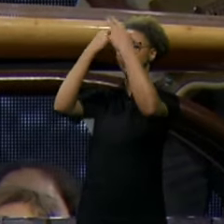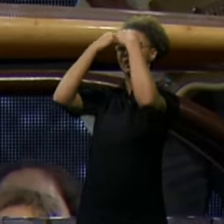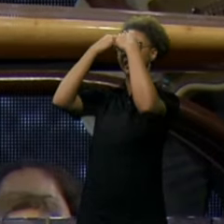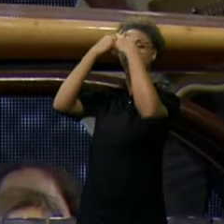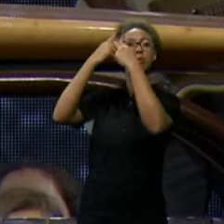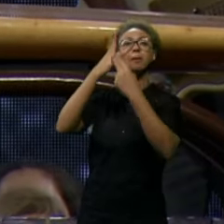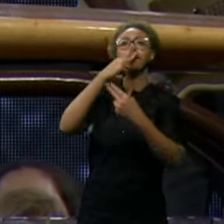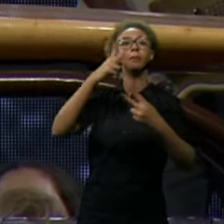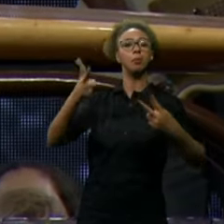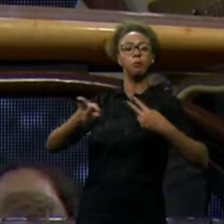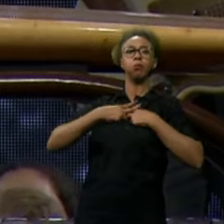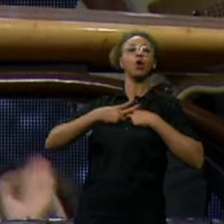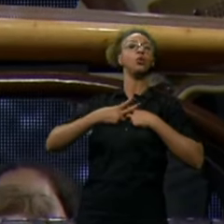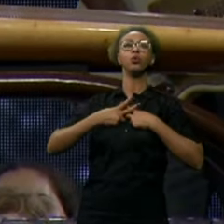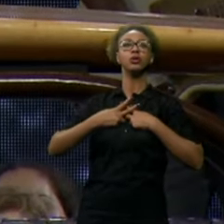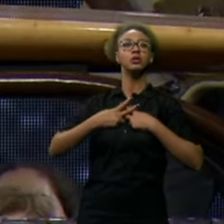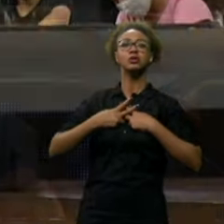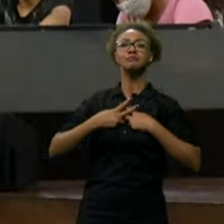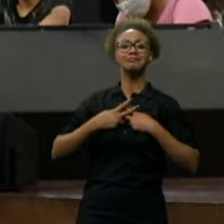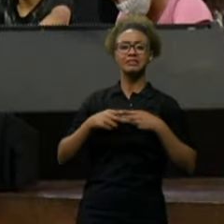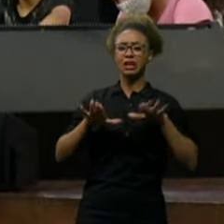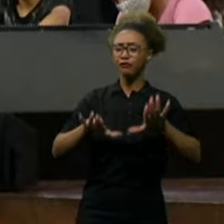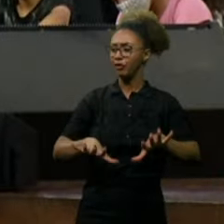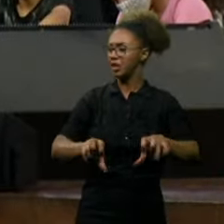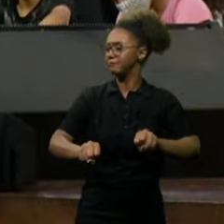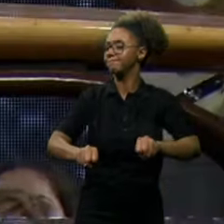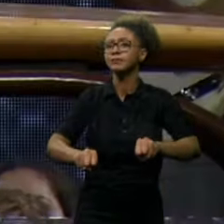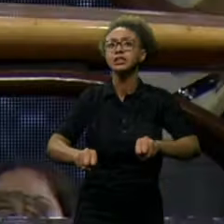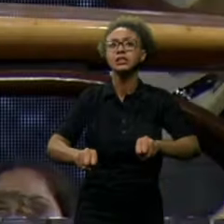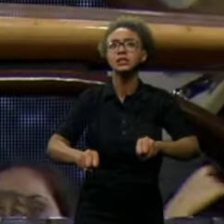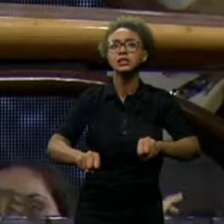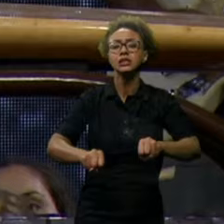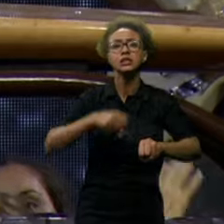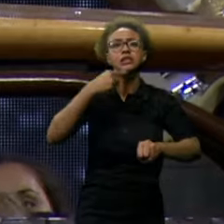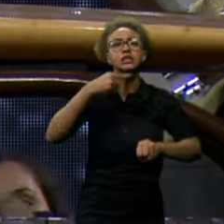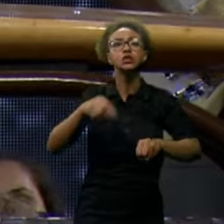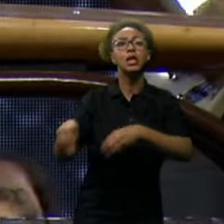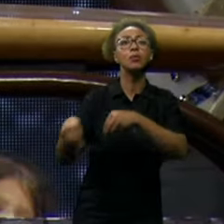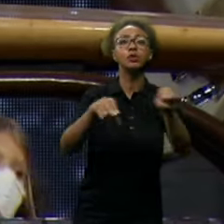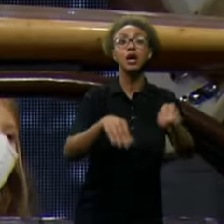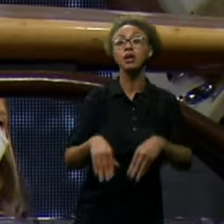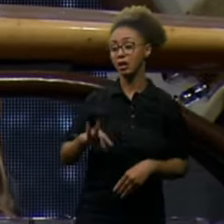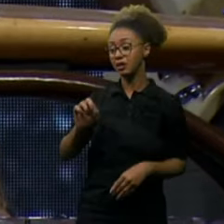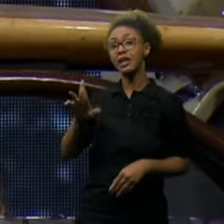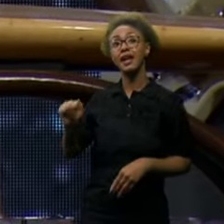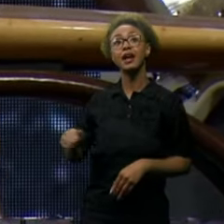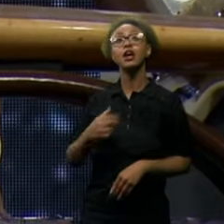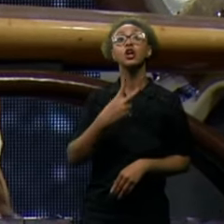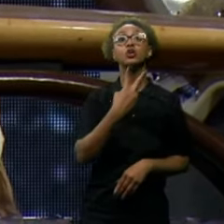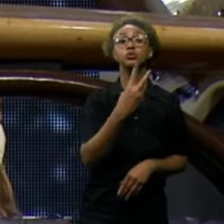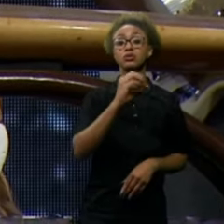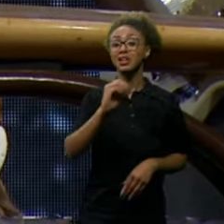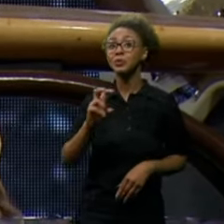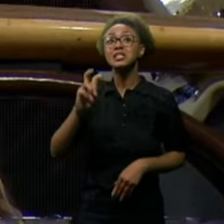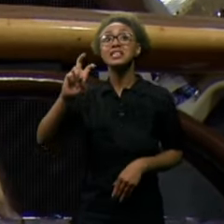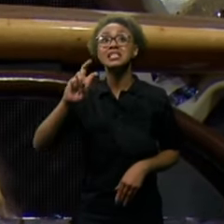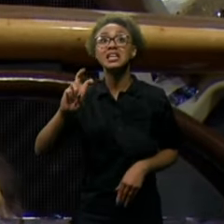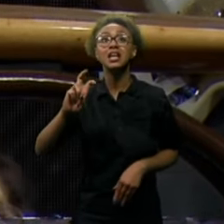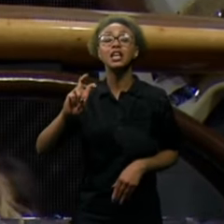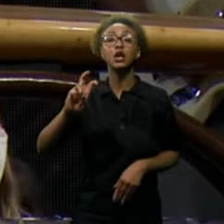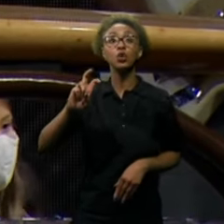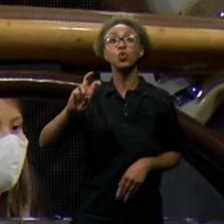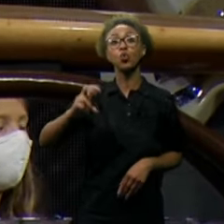fez então ele não consegue sair de lá e o texto diz e habitou ali foram 205 anos os teus dias